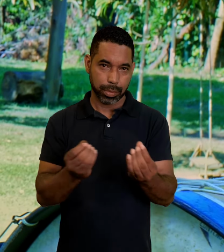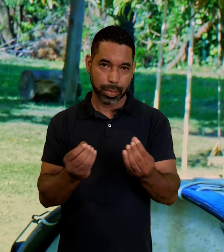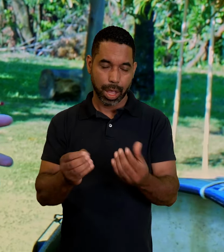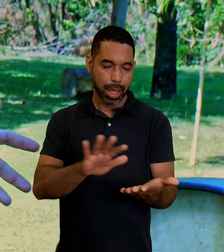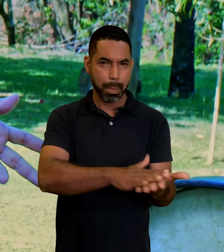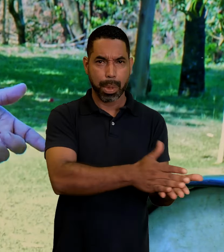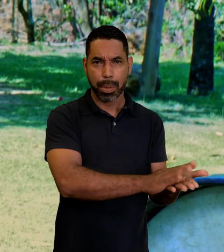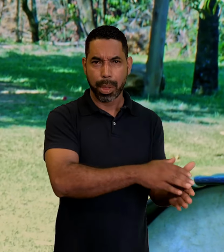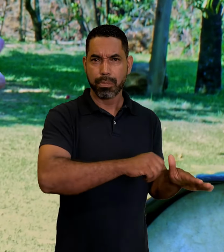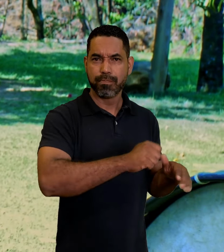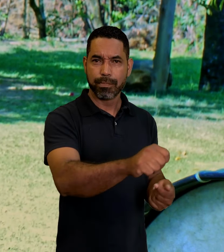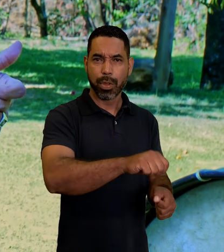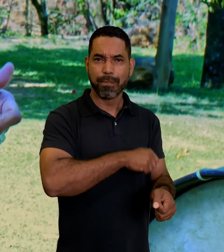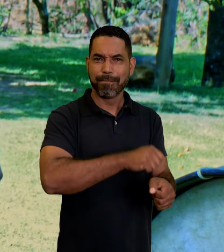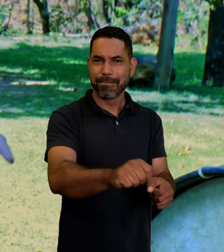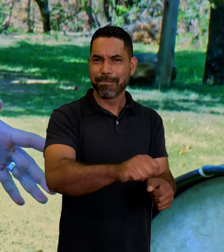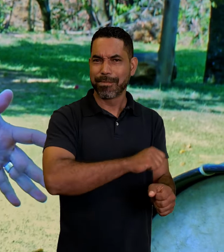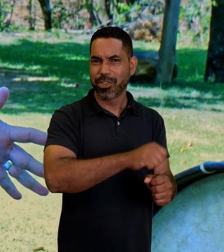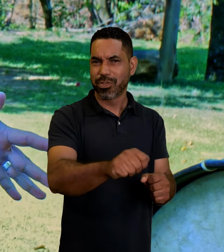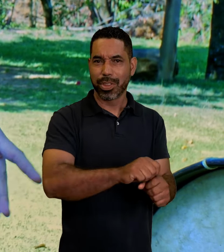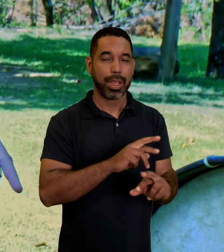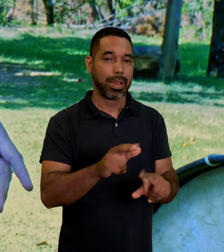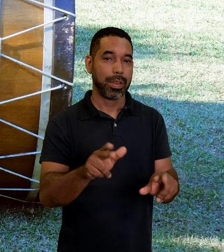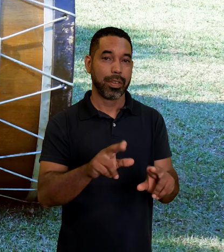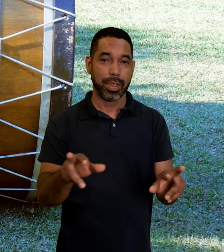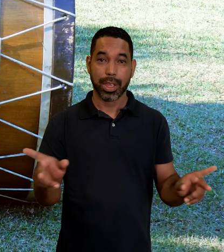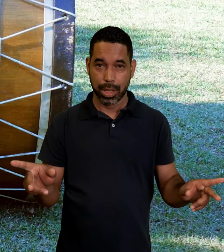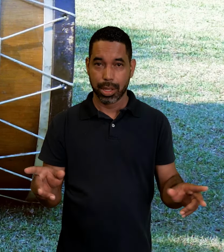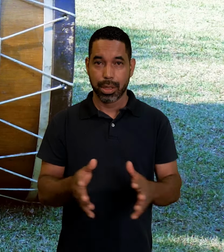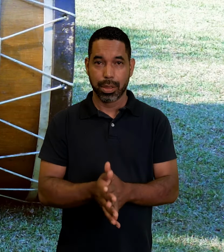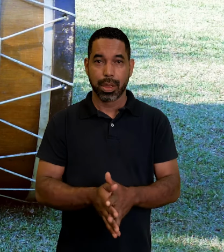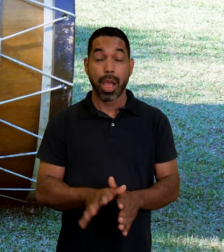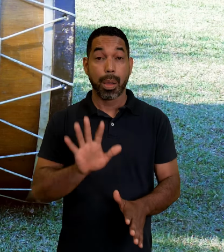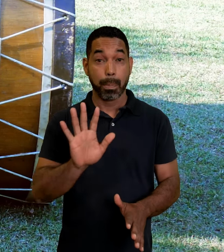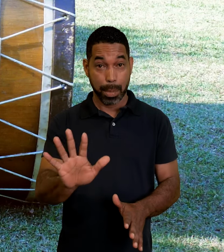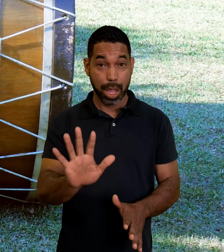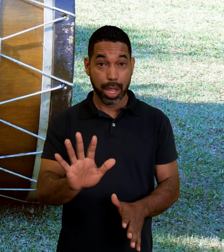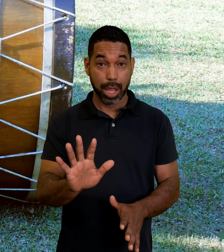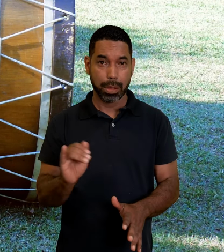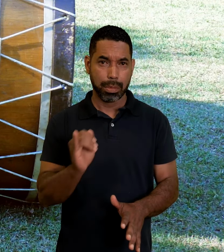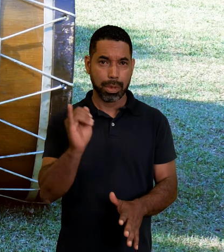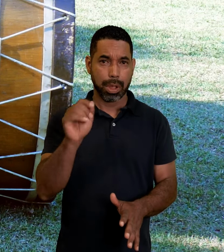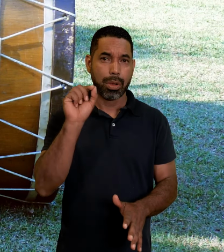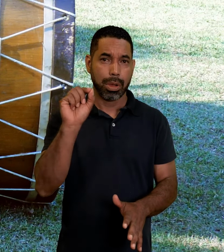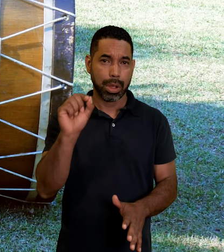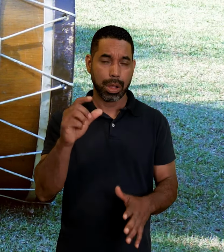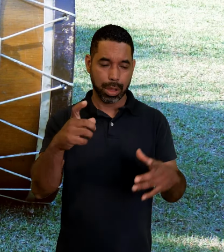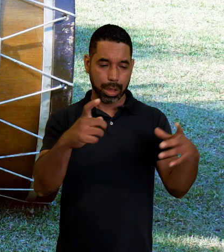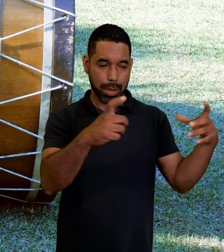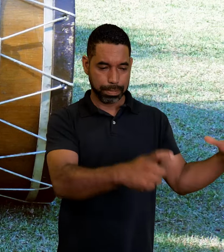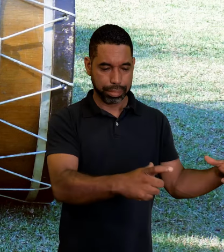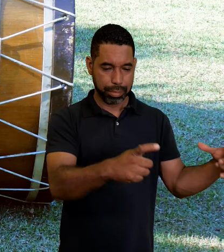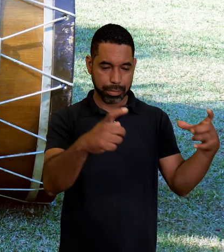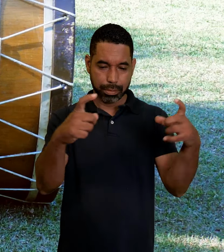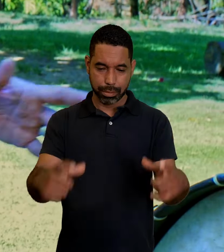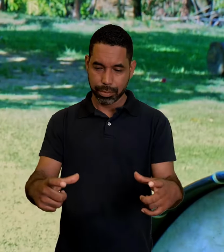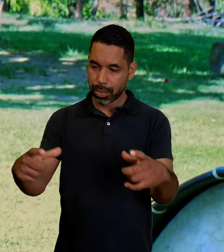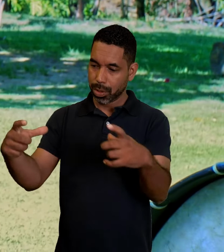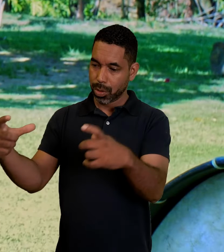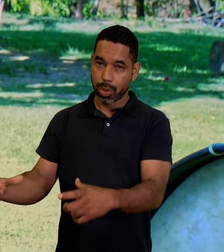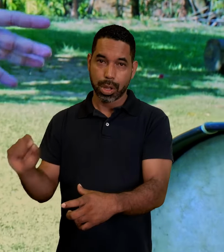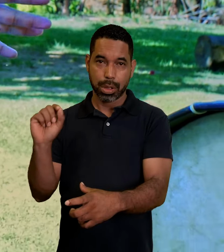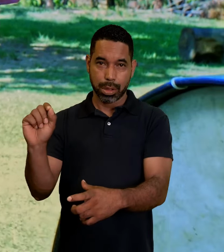se utilizam pandeiros, reco-recos, alguma coisa. Mas a estrutura principal seriam os